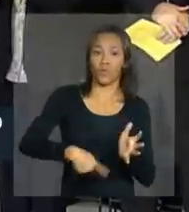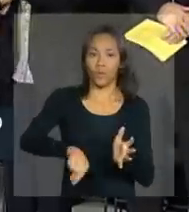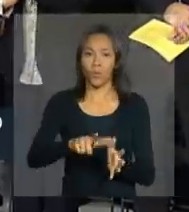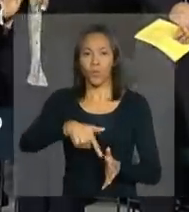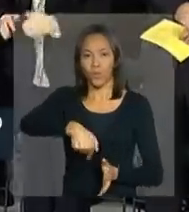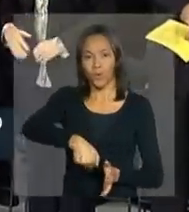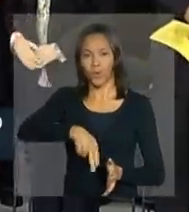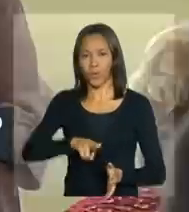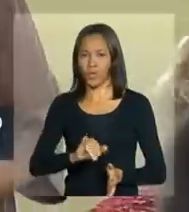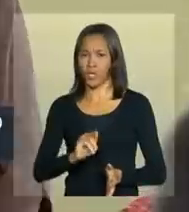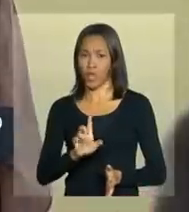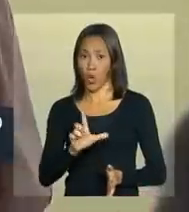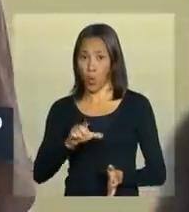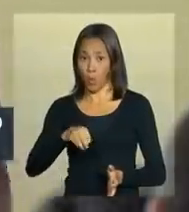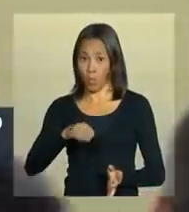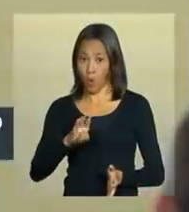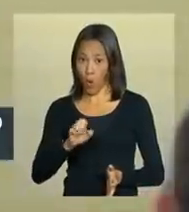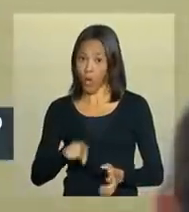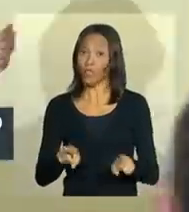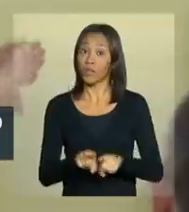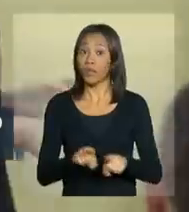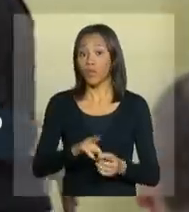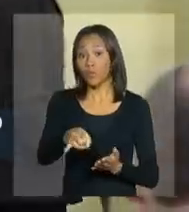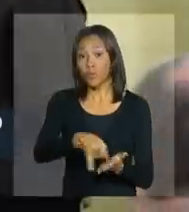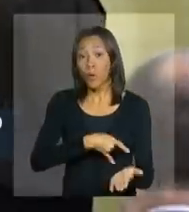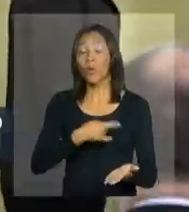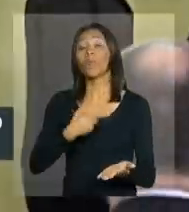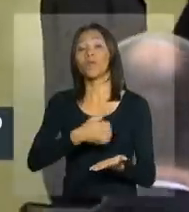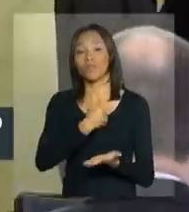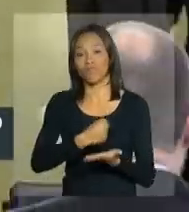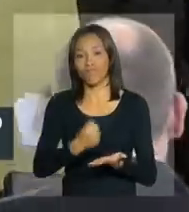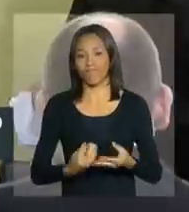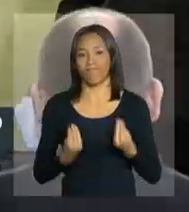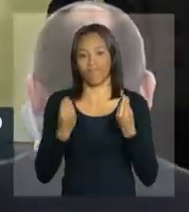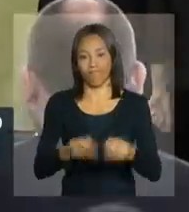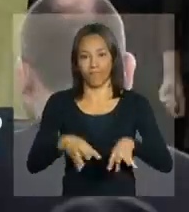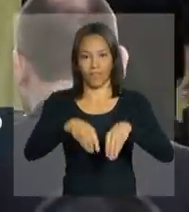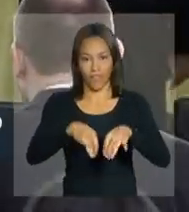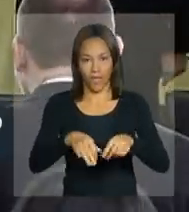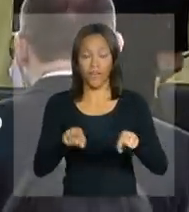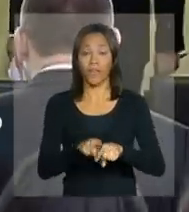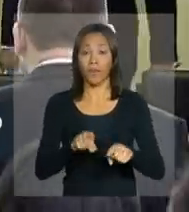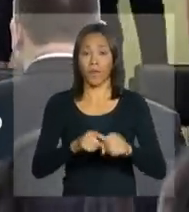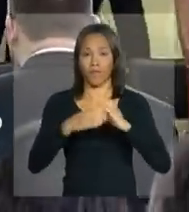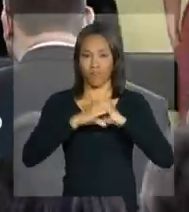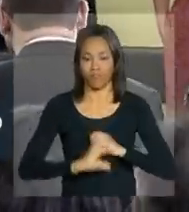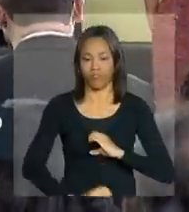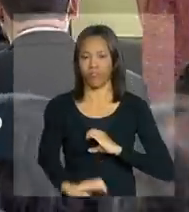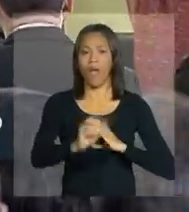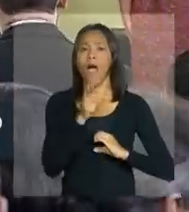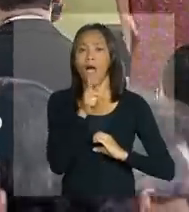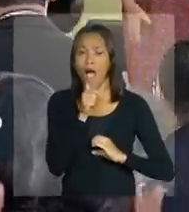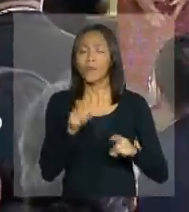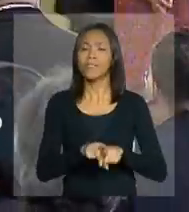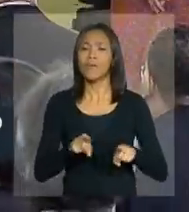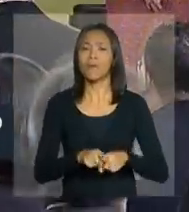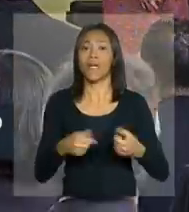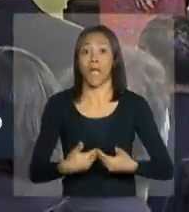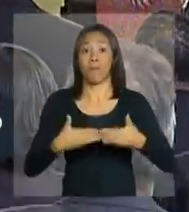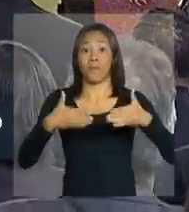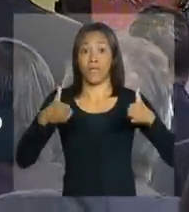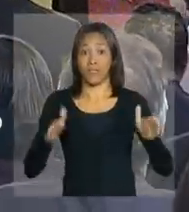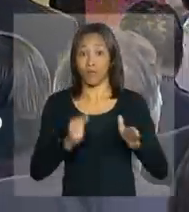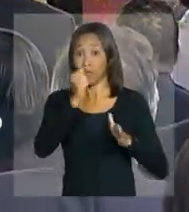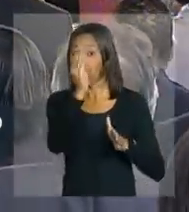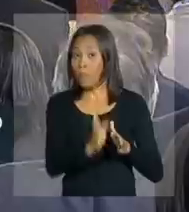exemplo o reconhecimento definitivo de terras a expansão da oferta de água Além Da ampliação do programa Brasil